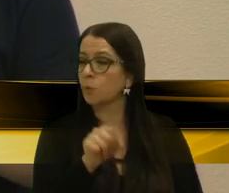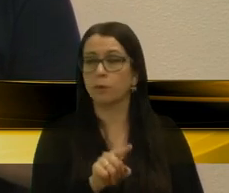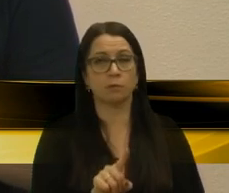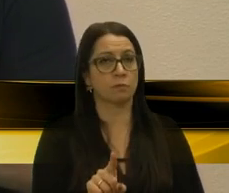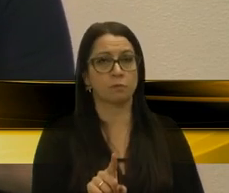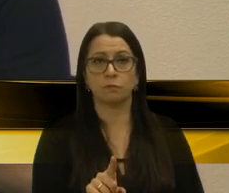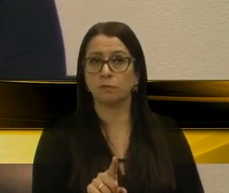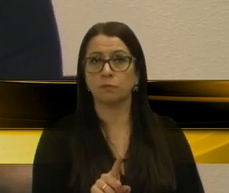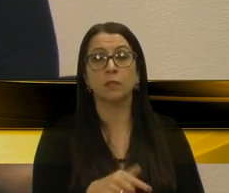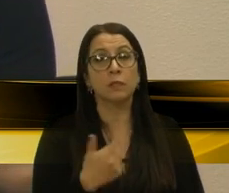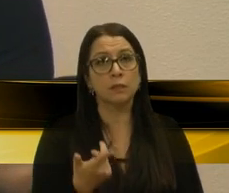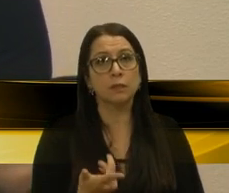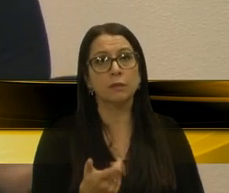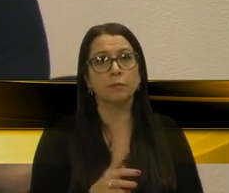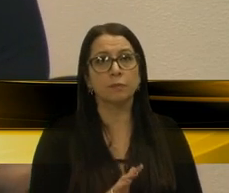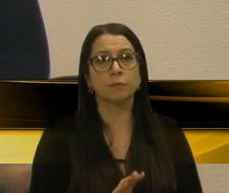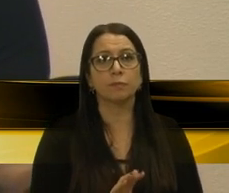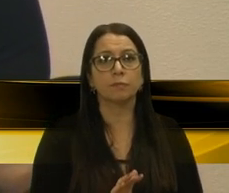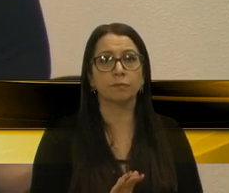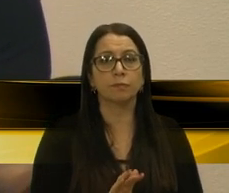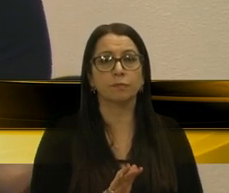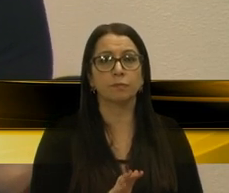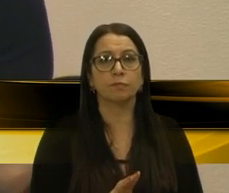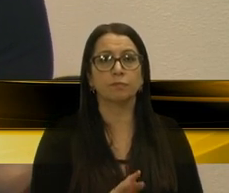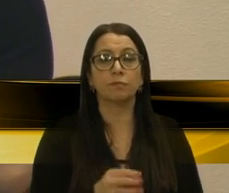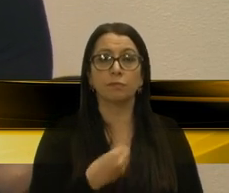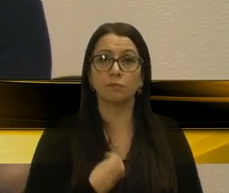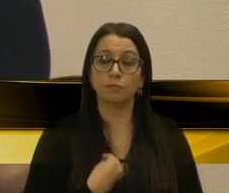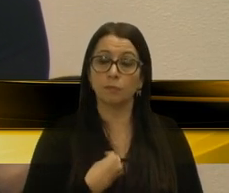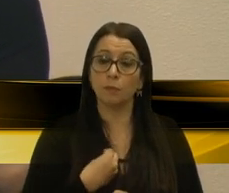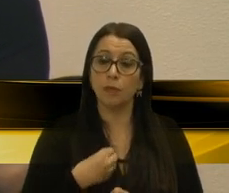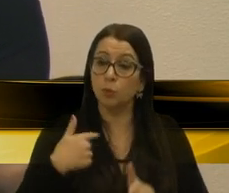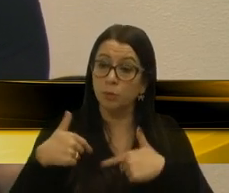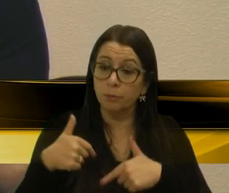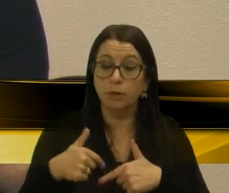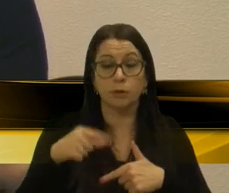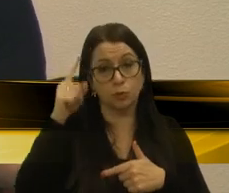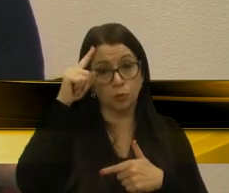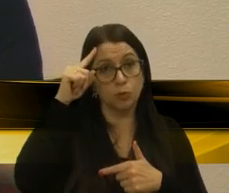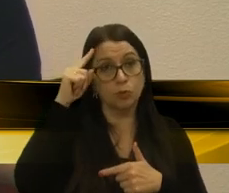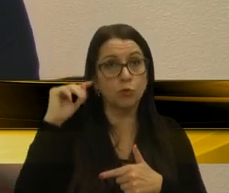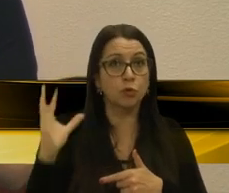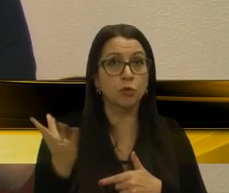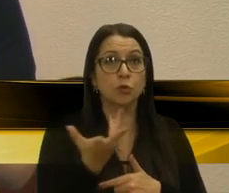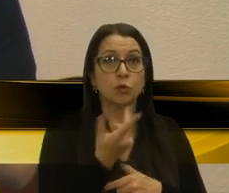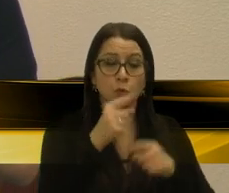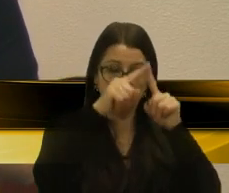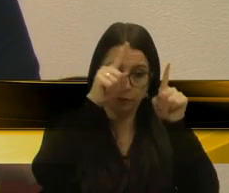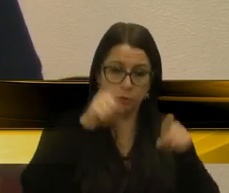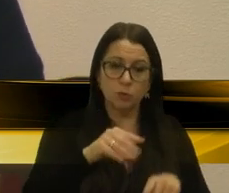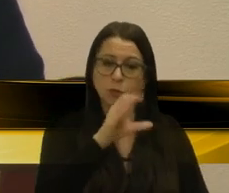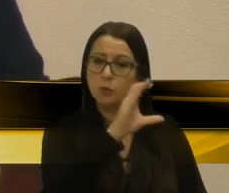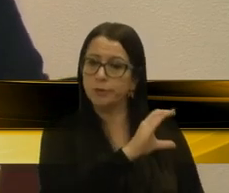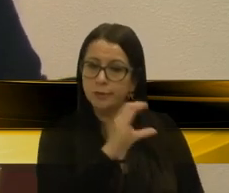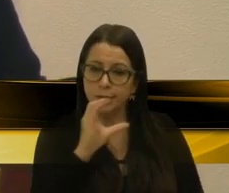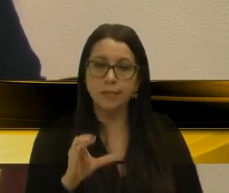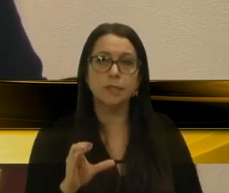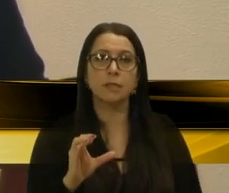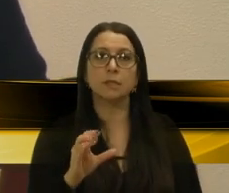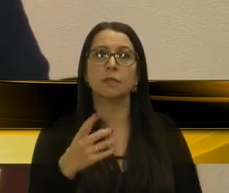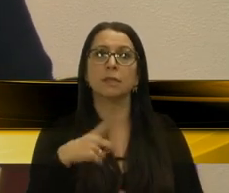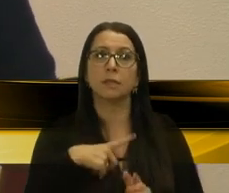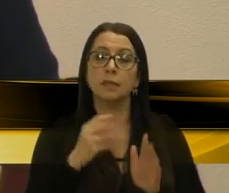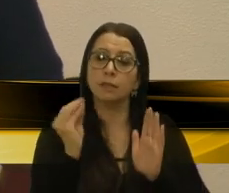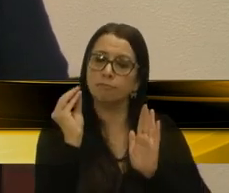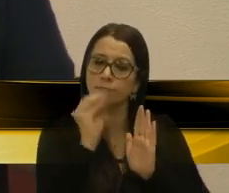transparência. Então, é no sentido de que a vida funcional de todos os servidores, dos cargos de confiança, ela